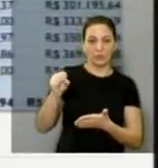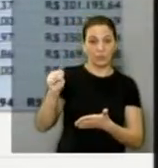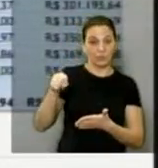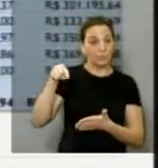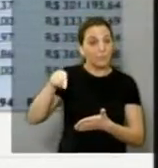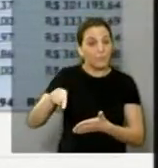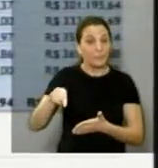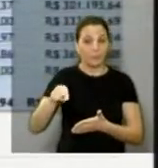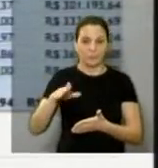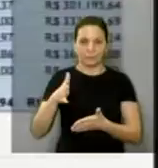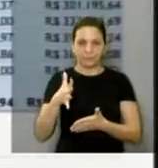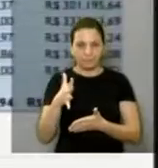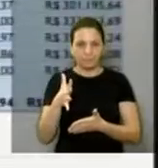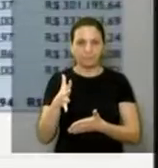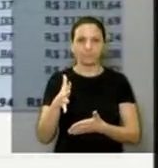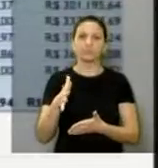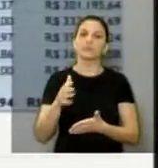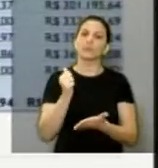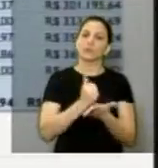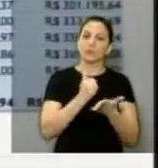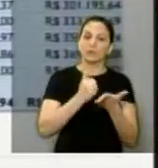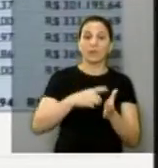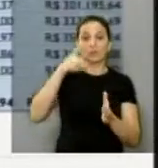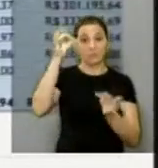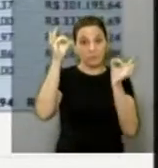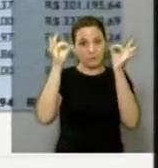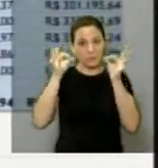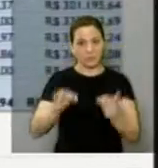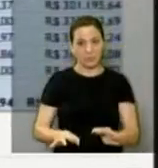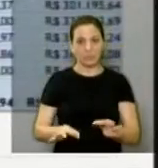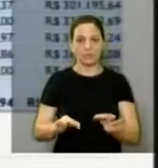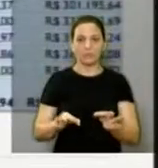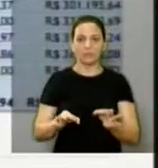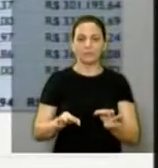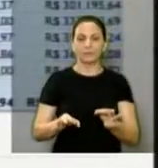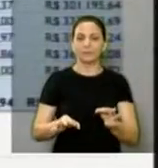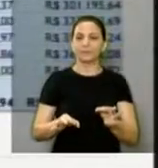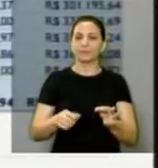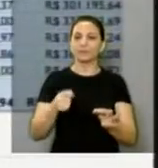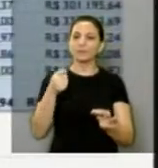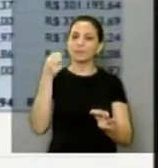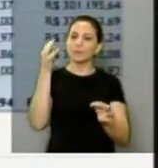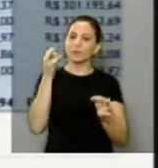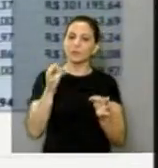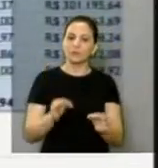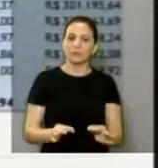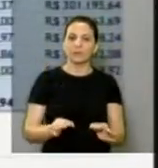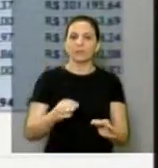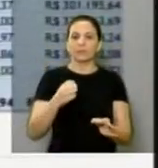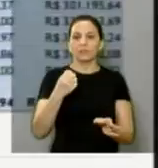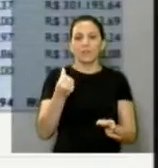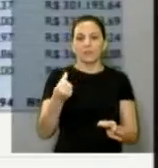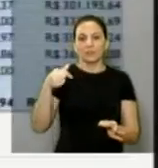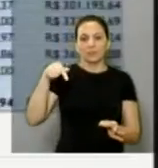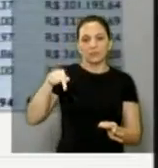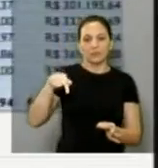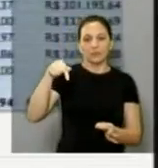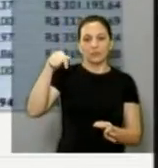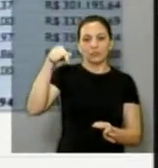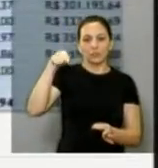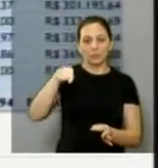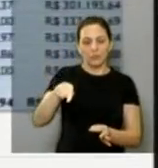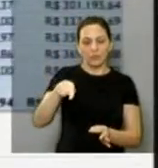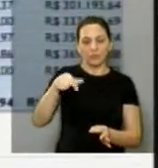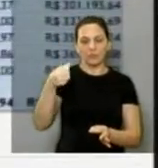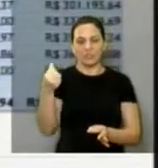pagou, se esse contrato, se tiver em dia, o correto seria cobrado R$ 107.000 no ano todo. Como